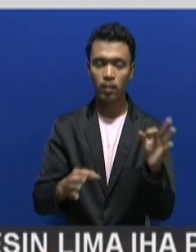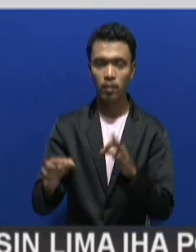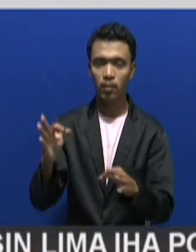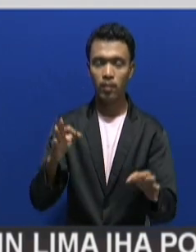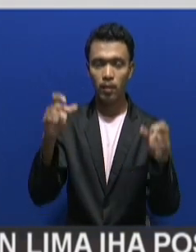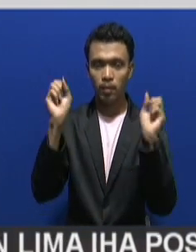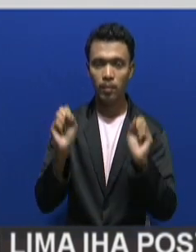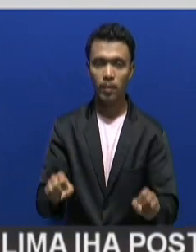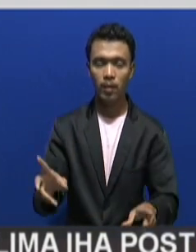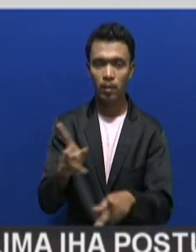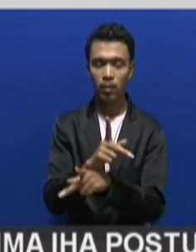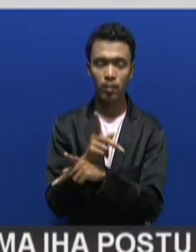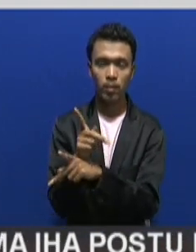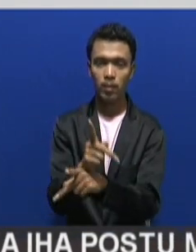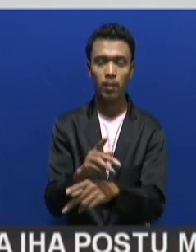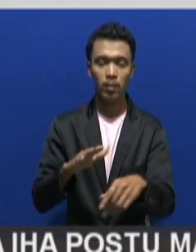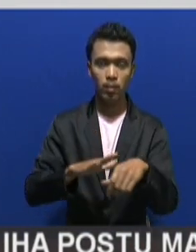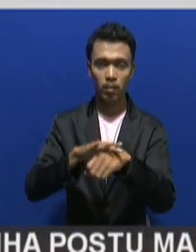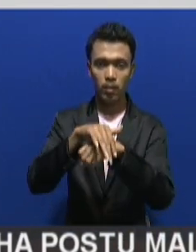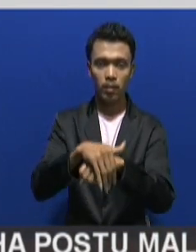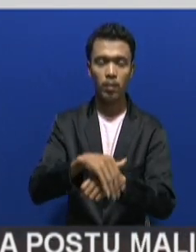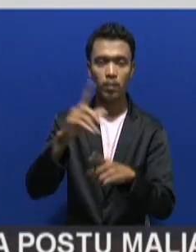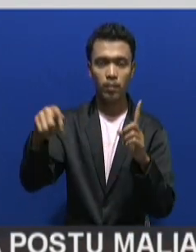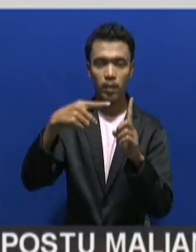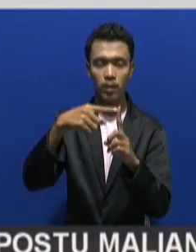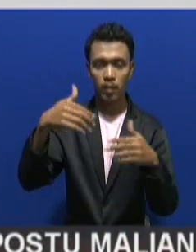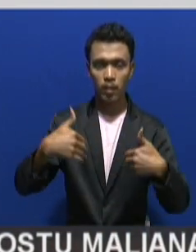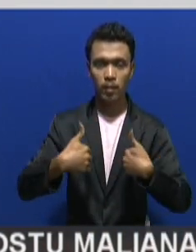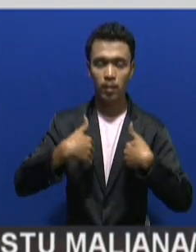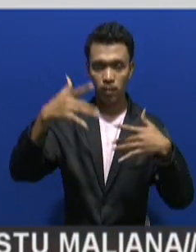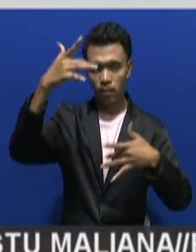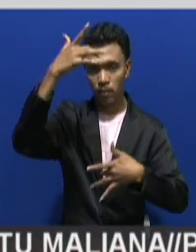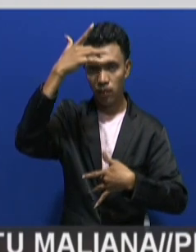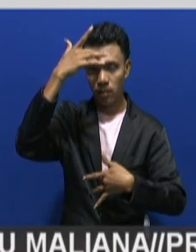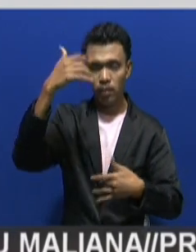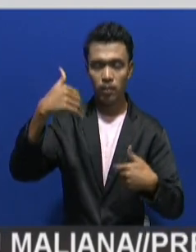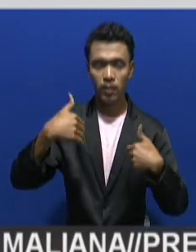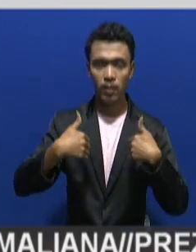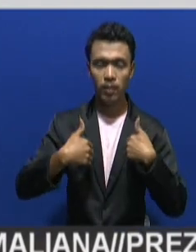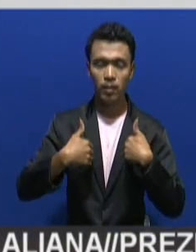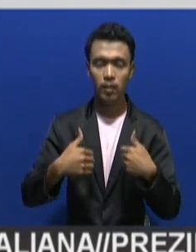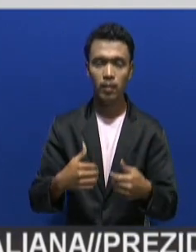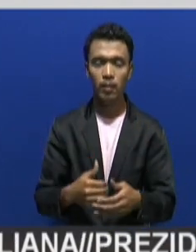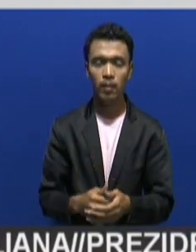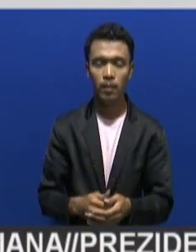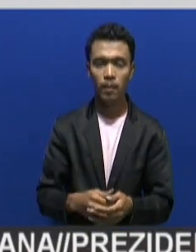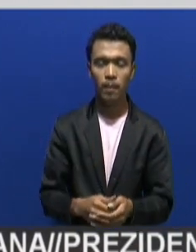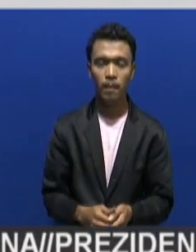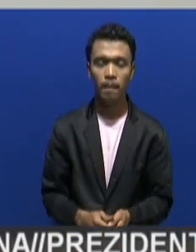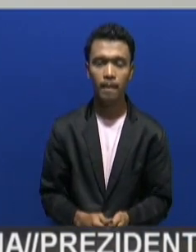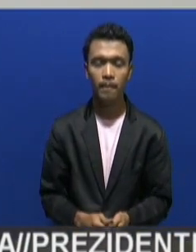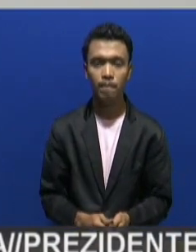bel halo prevensao sedu kare kita mos iha moras nebema tama ona ia fase pa moras